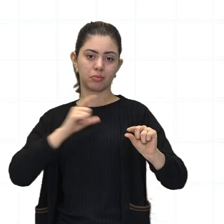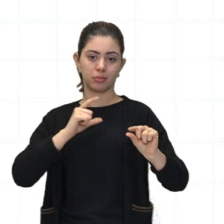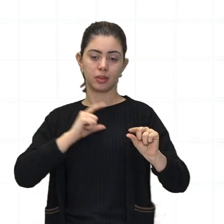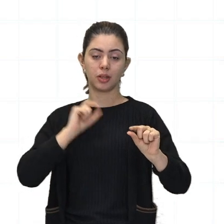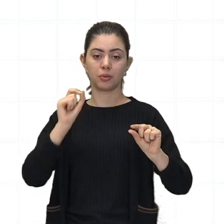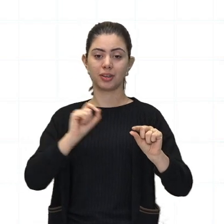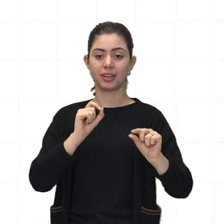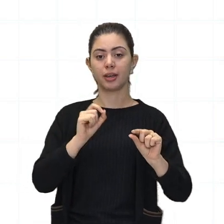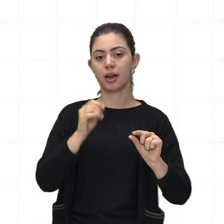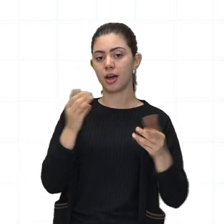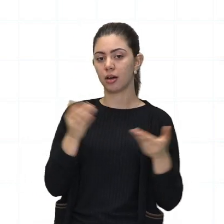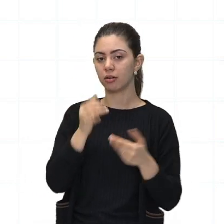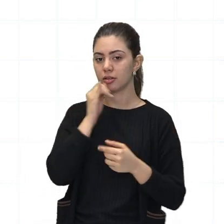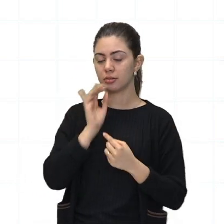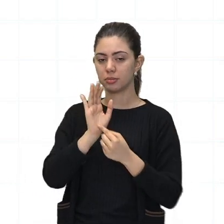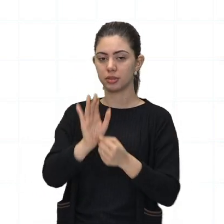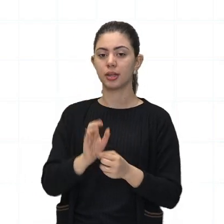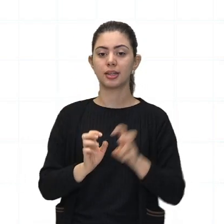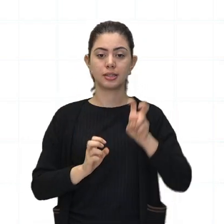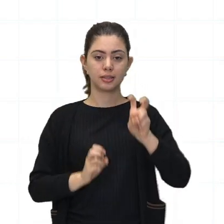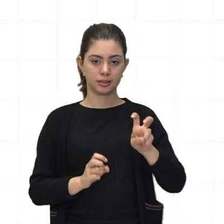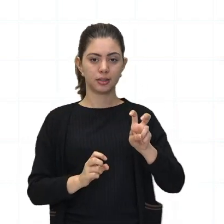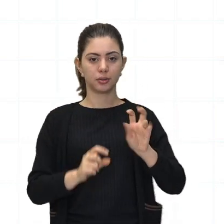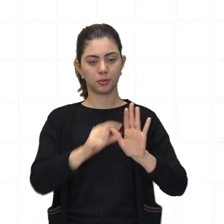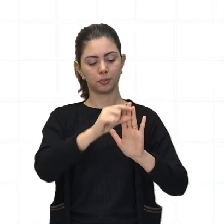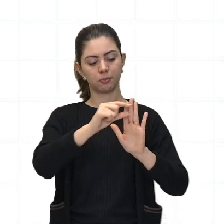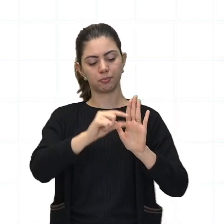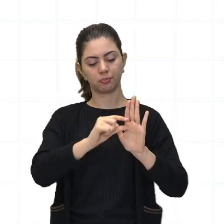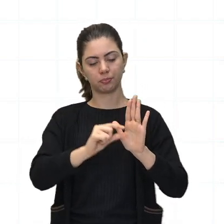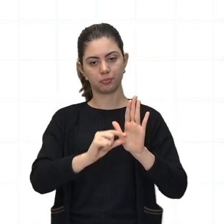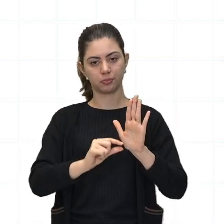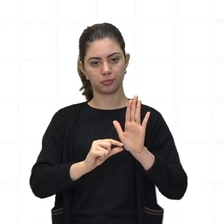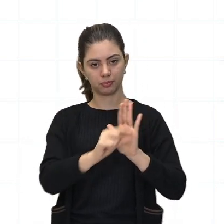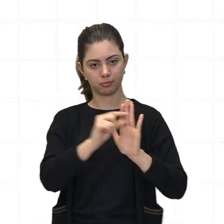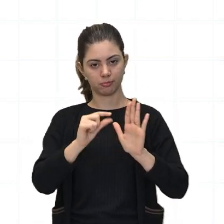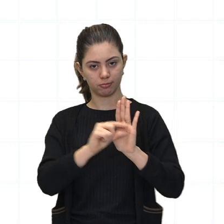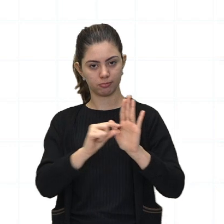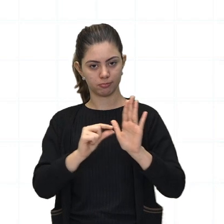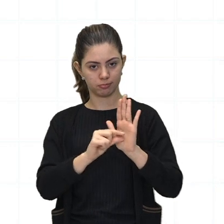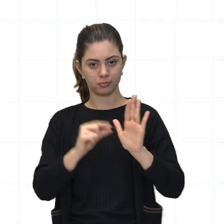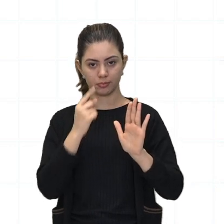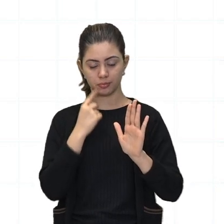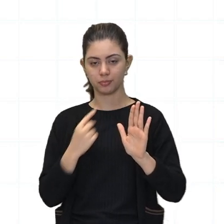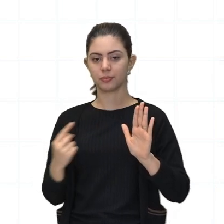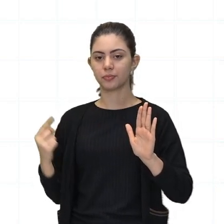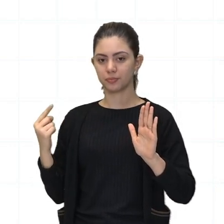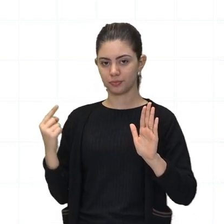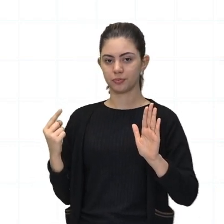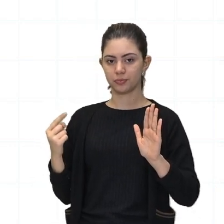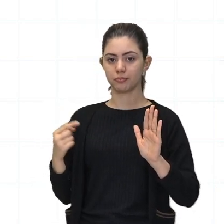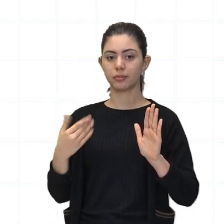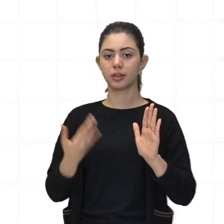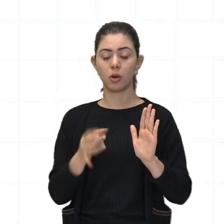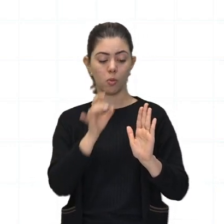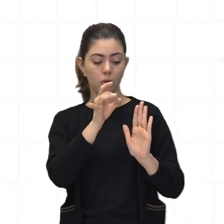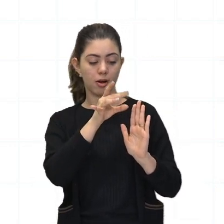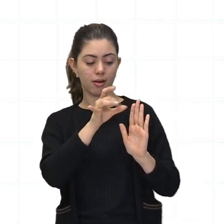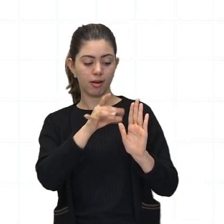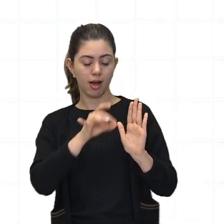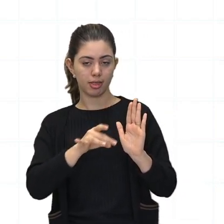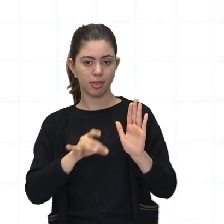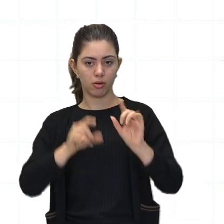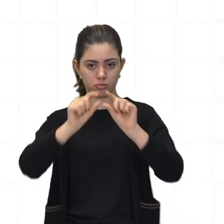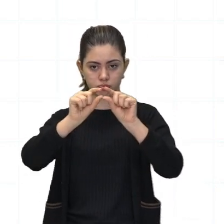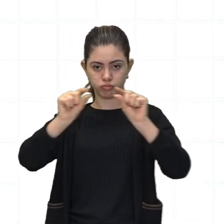5 versos nessa estrofe. O menino quer um burrinho para passear, um burrinho manso, que não corra nem pule, que saiba conversar. Cada uma linha